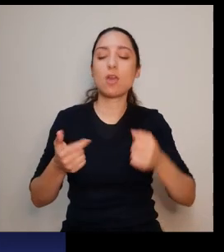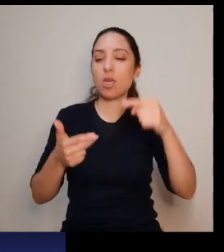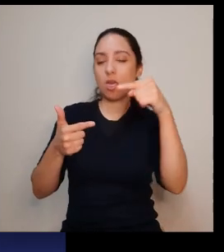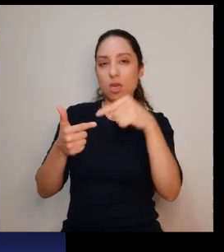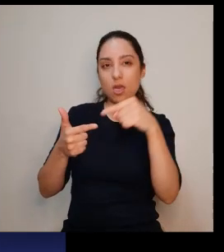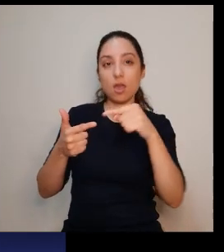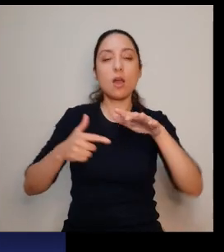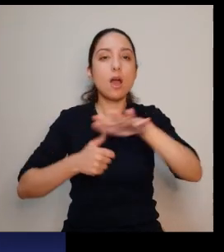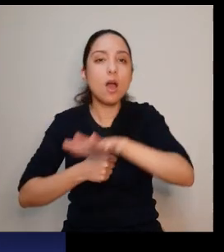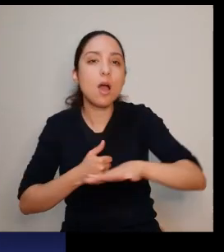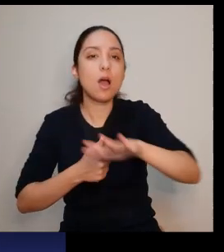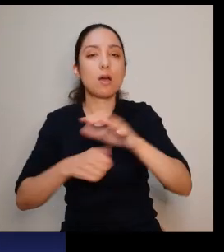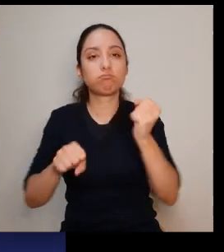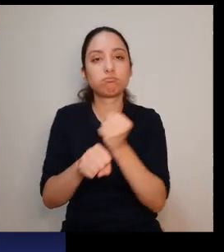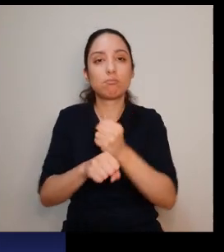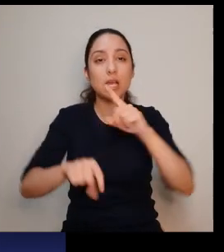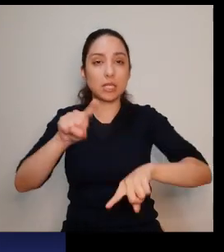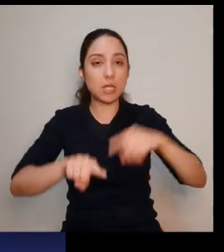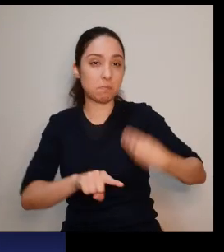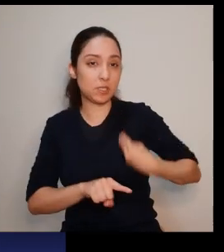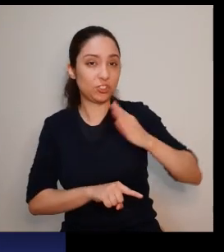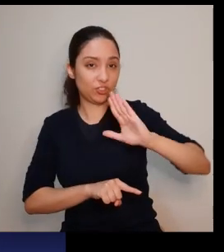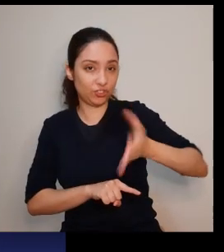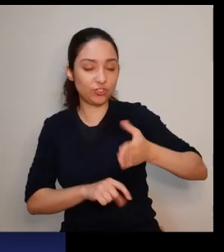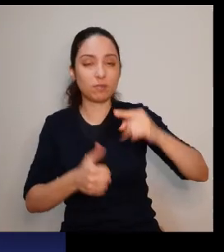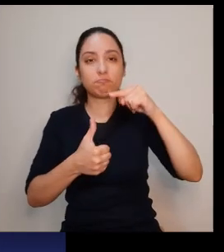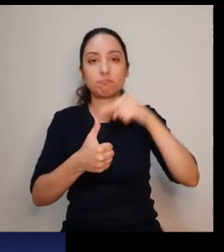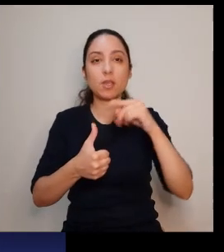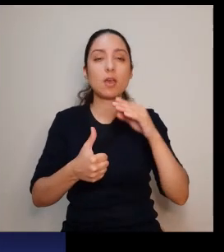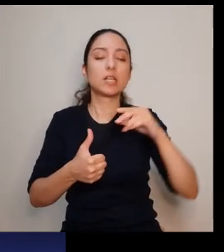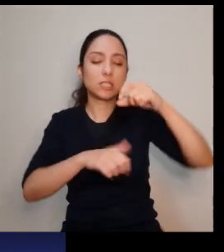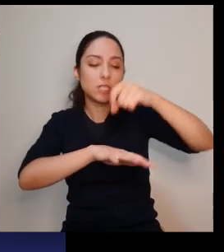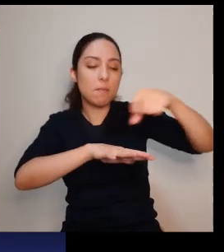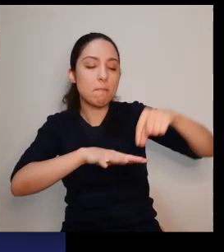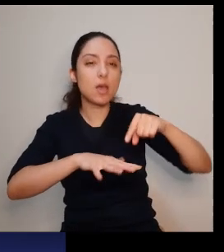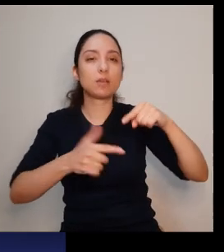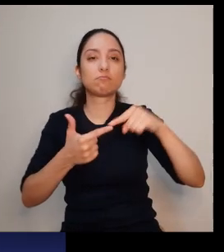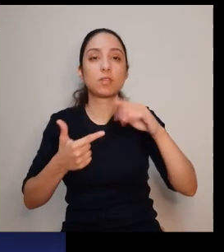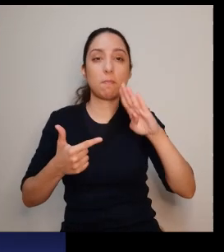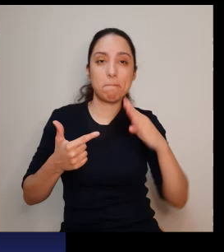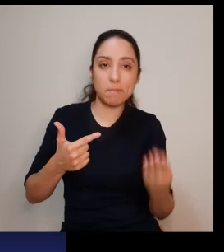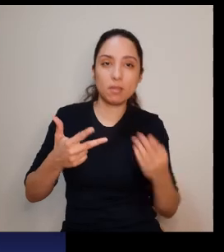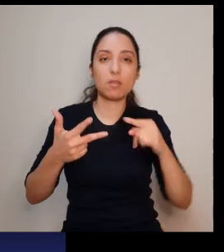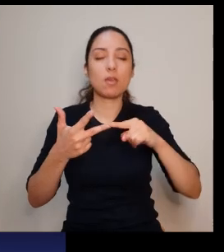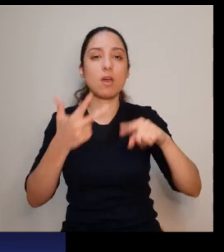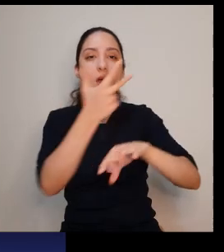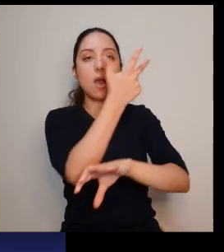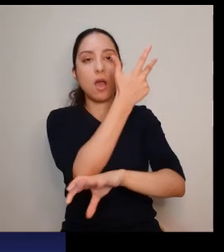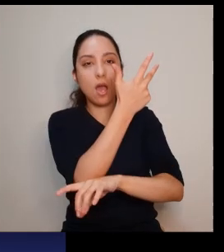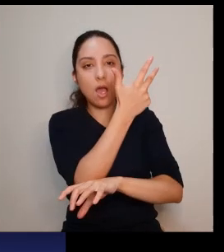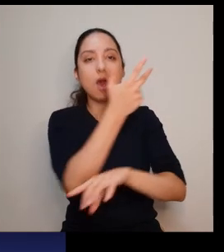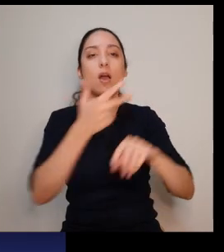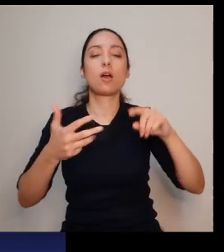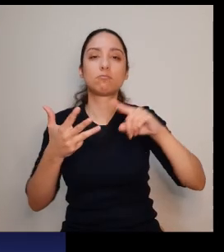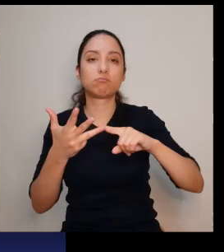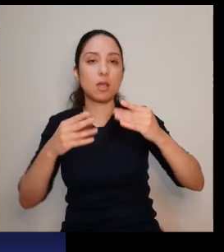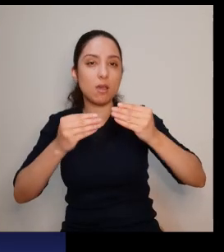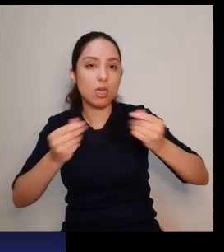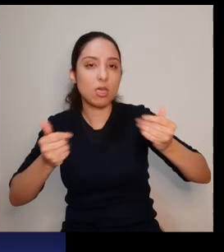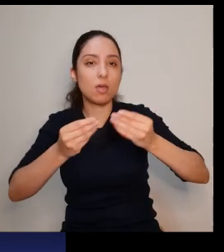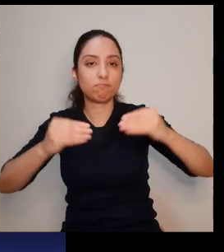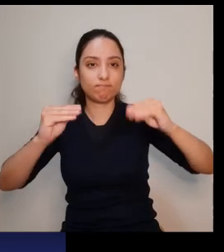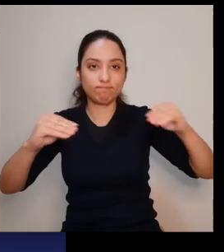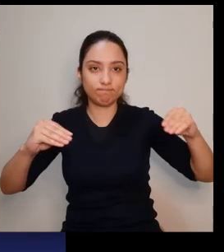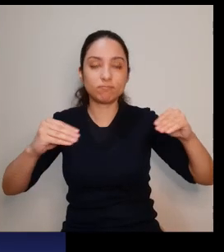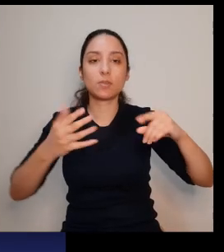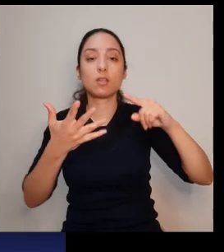locais de implementação, como sementes, estacas, rizomas, materiais orgânicos como madeira, fibras